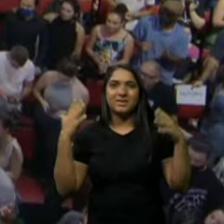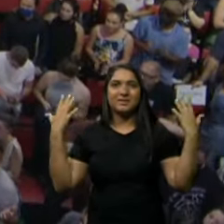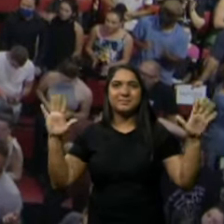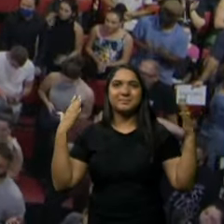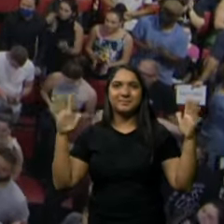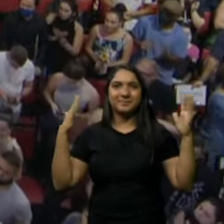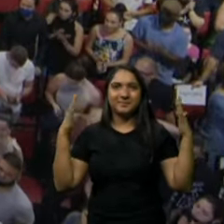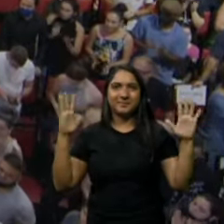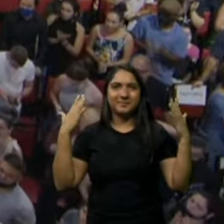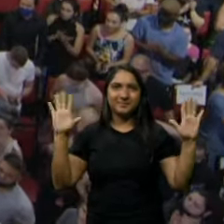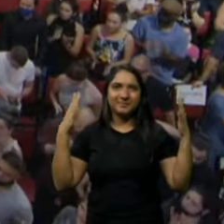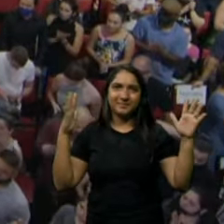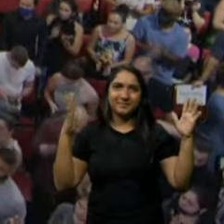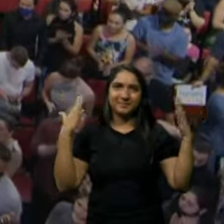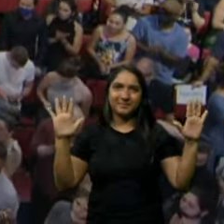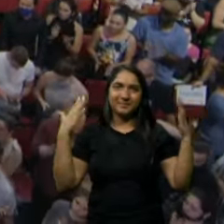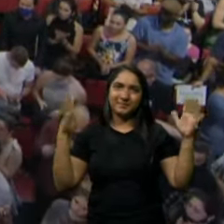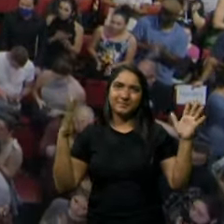E aí